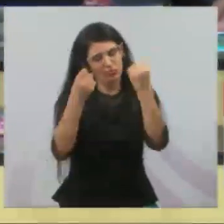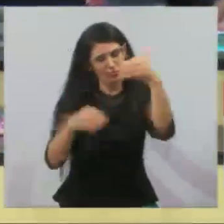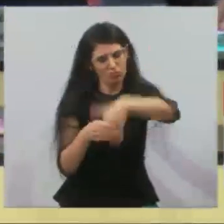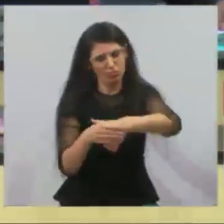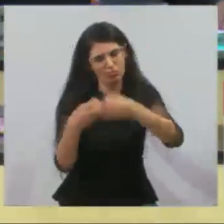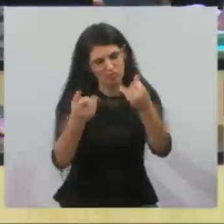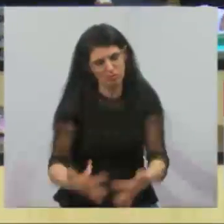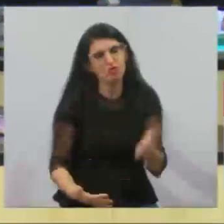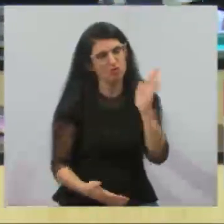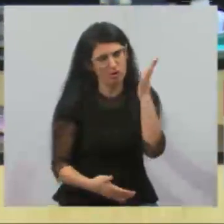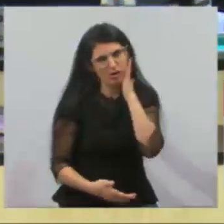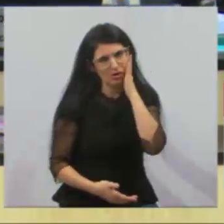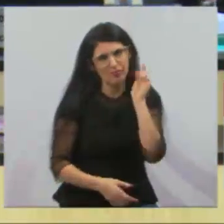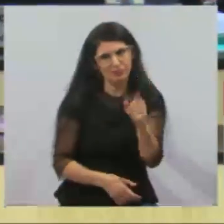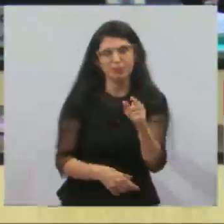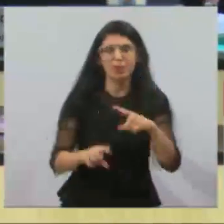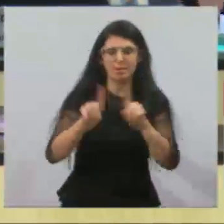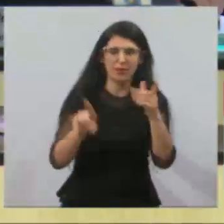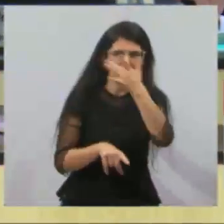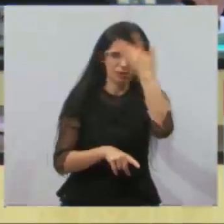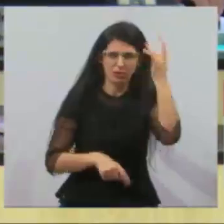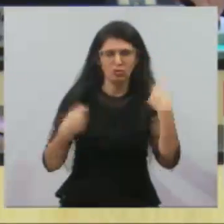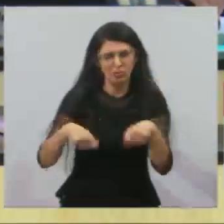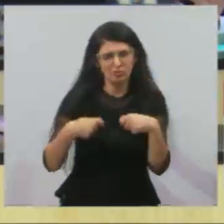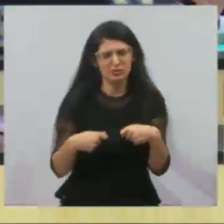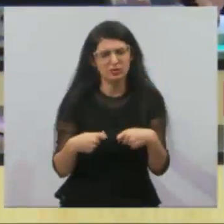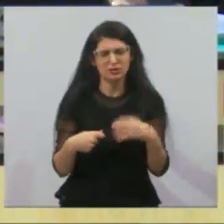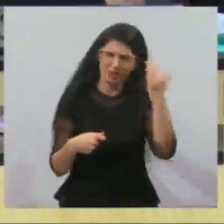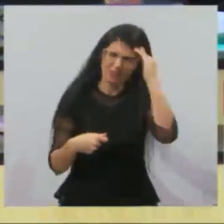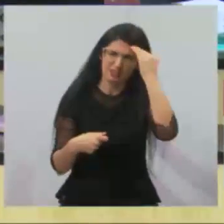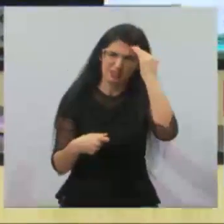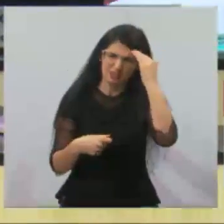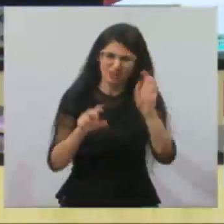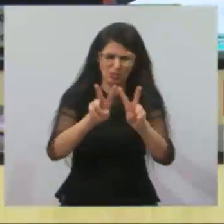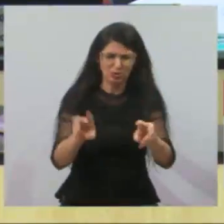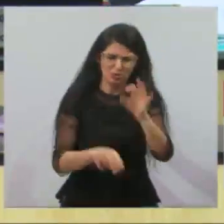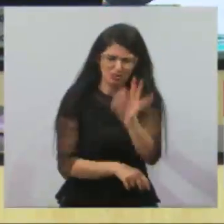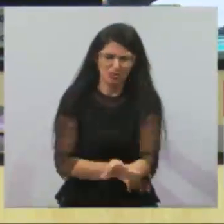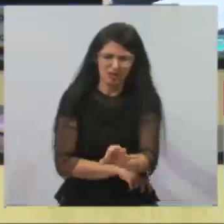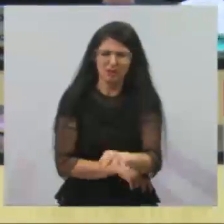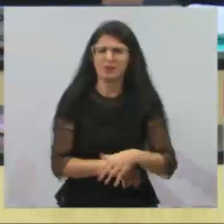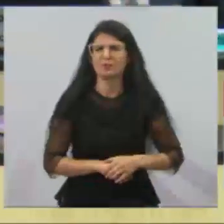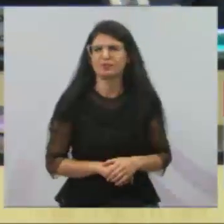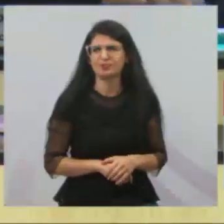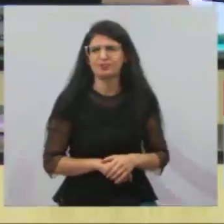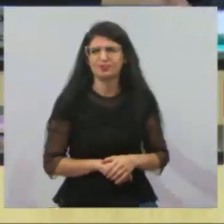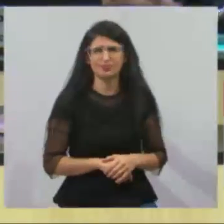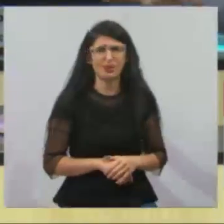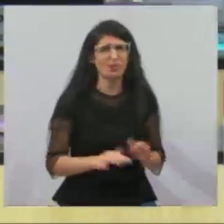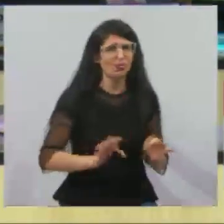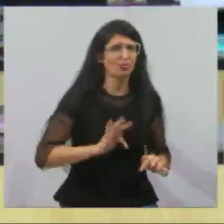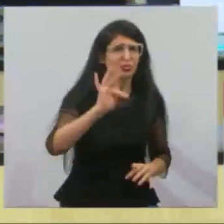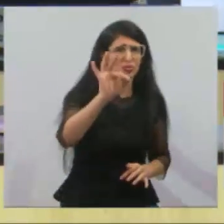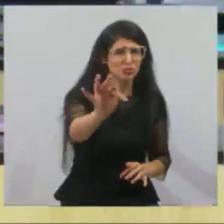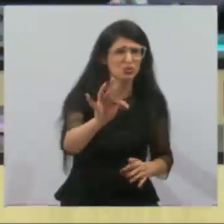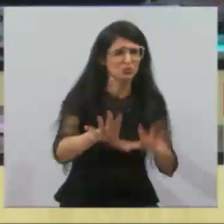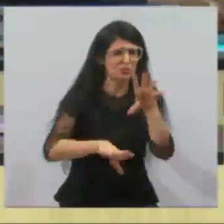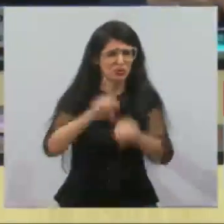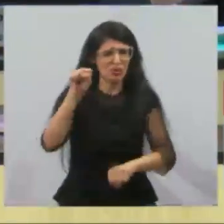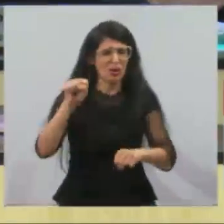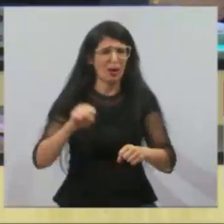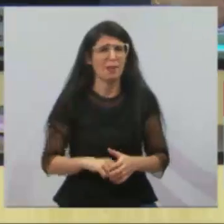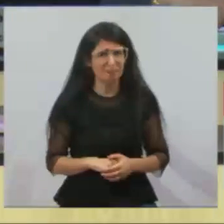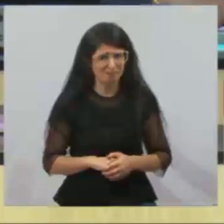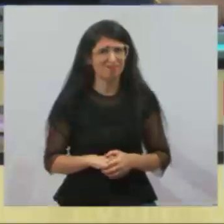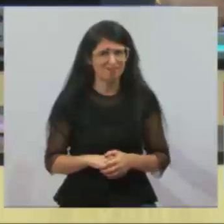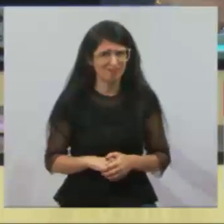que os munícipes ou servidores públicos se aprofundassem mais no assunto, não é? As perdas serão bem maiores se esse projeto não